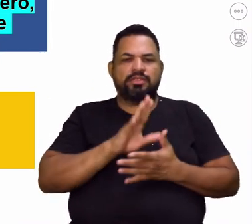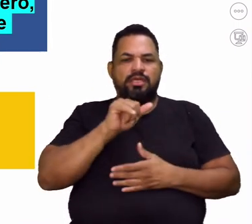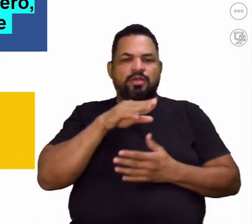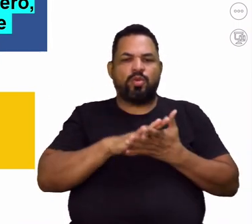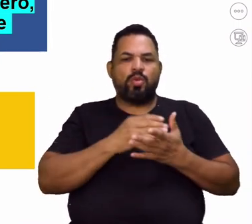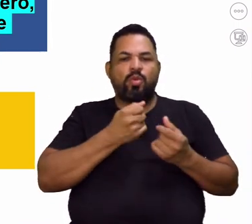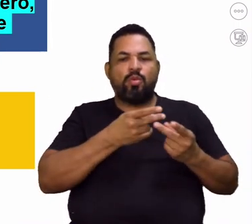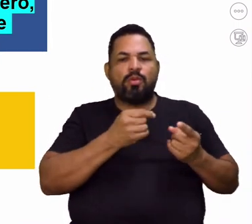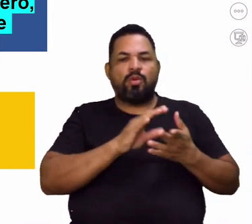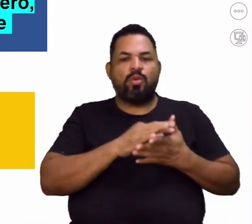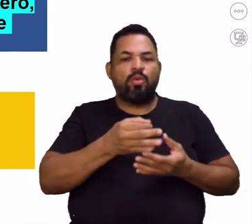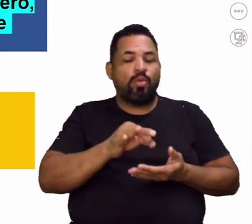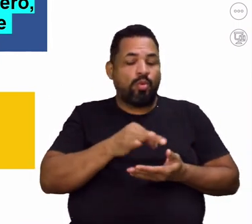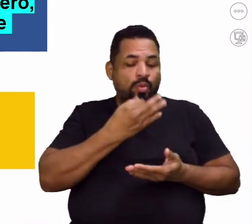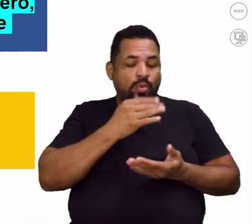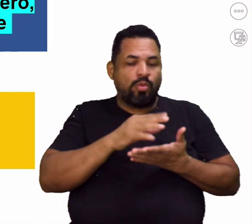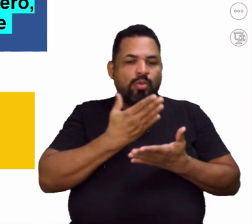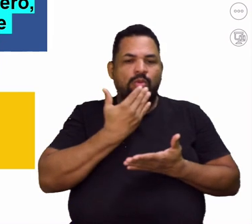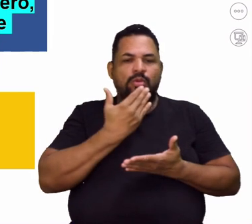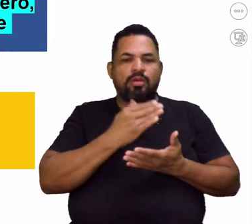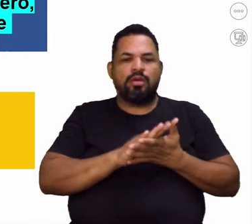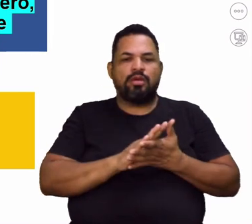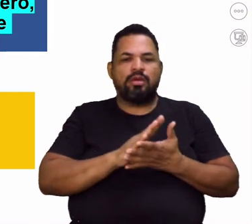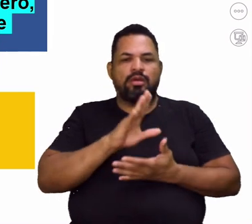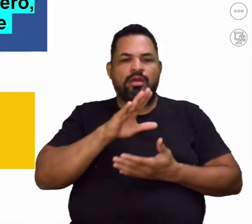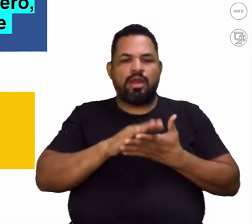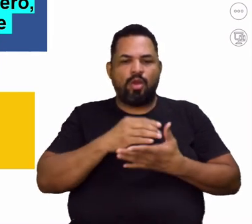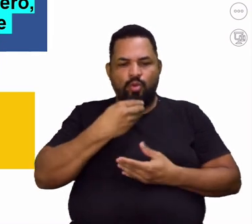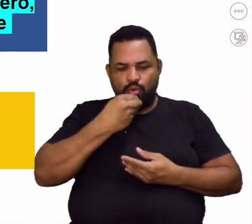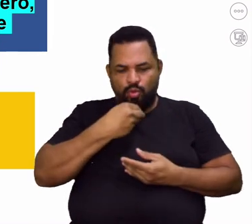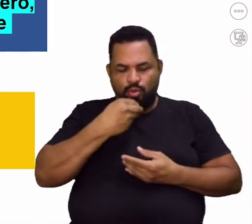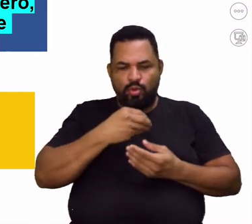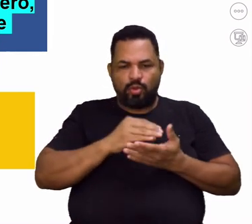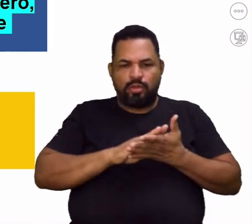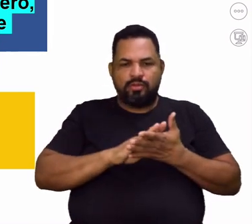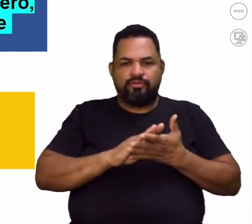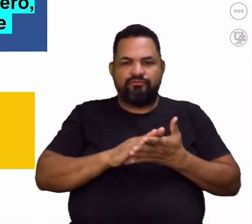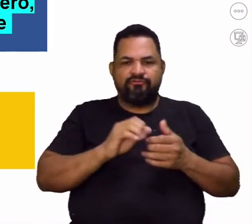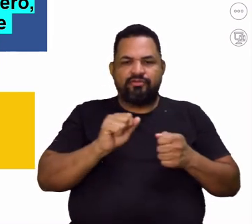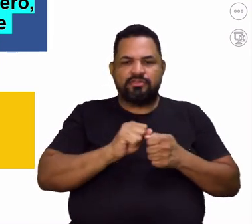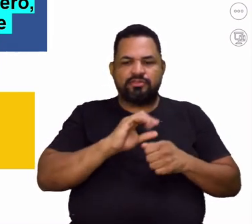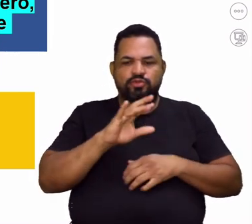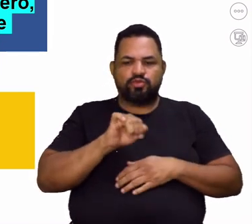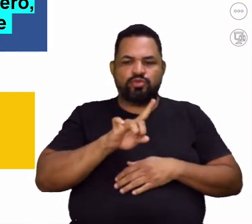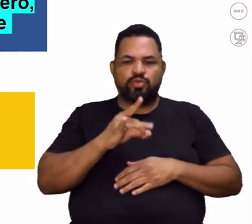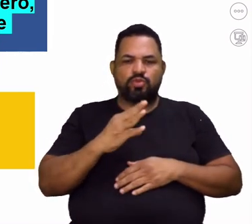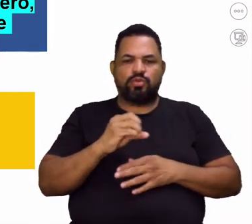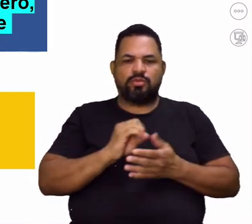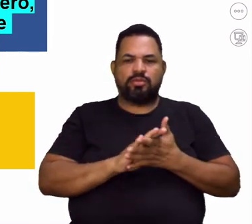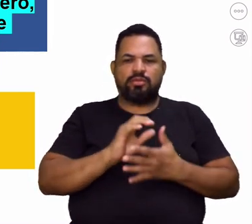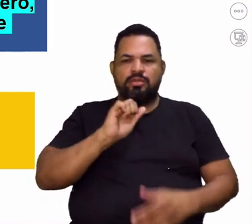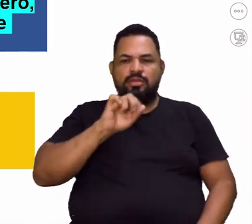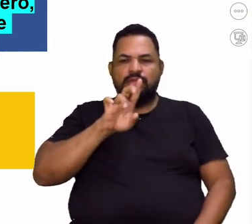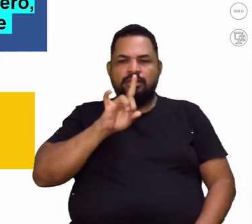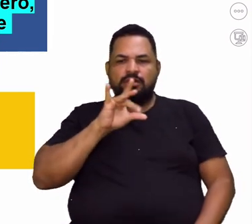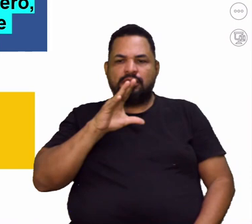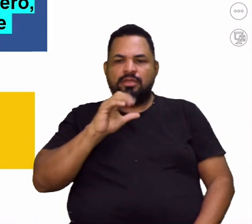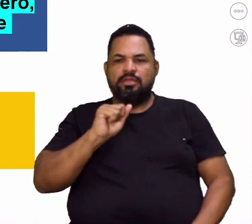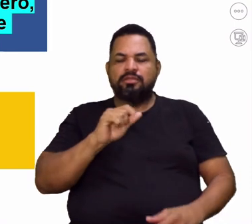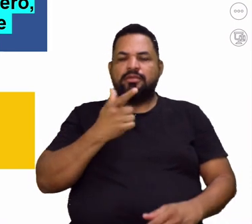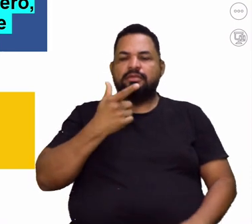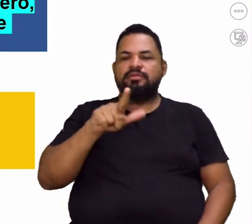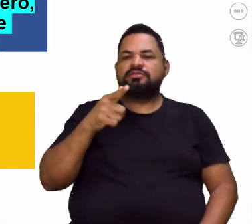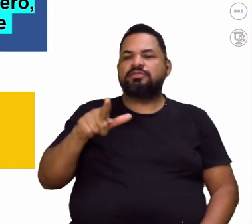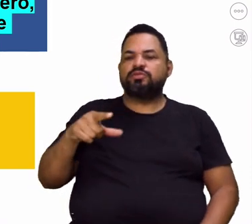uvas para comer, limões para fazer suco. Então, a ausência do E. Aliteração, que